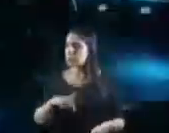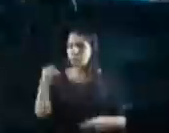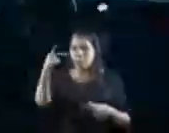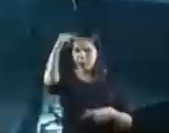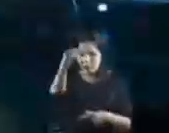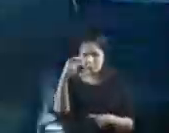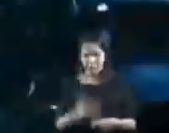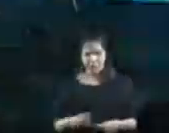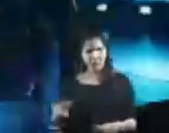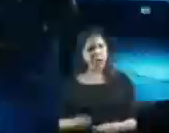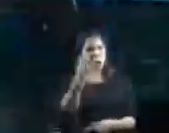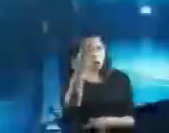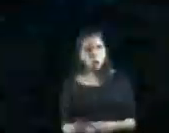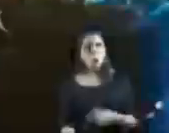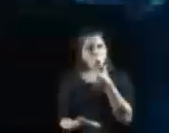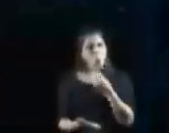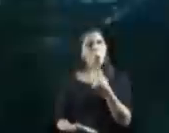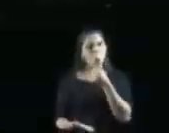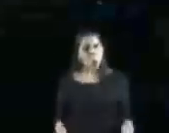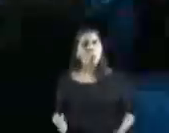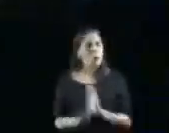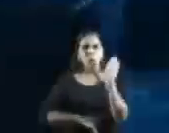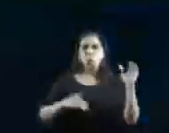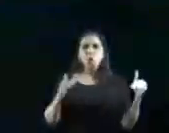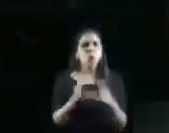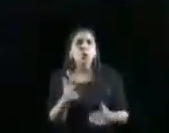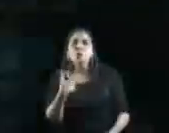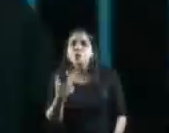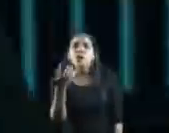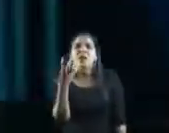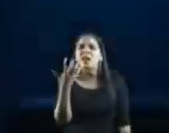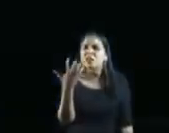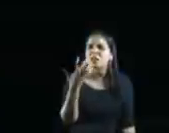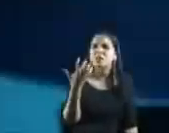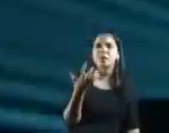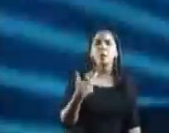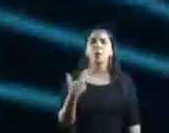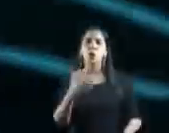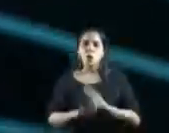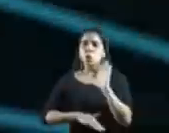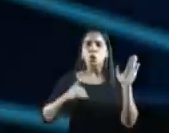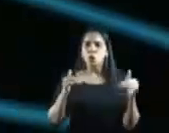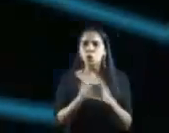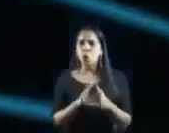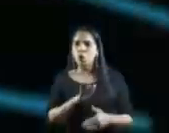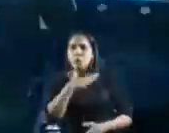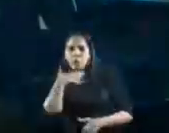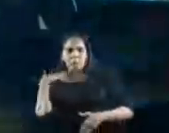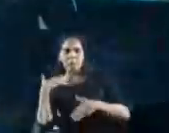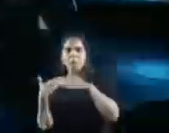um pobre rapaz, todo mundo queria pôr o pescoço um laço.